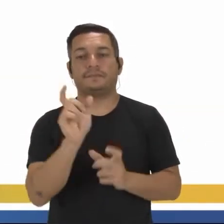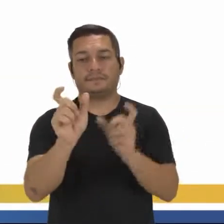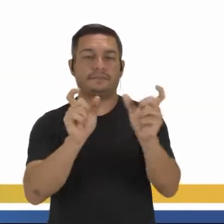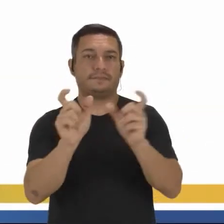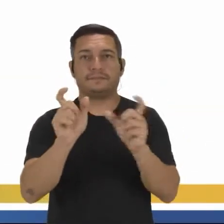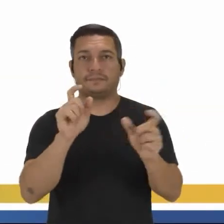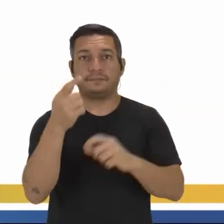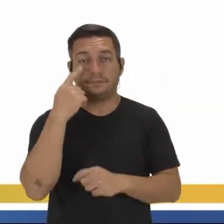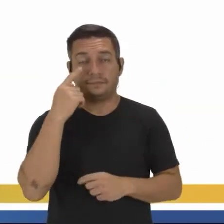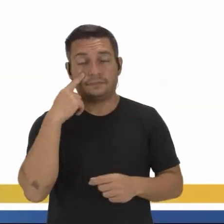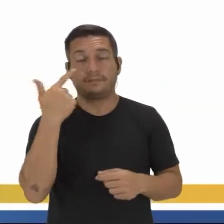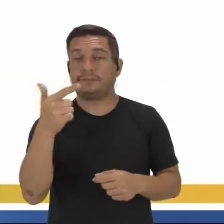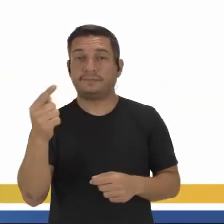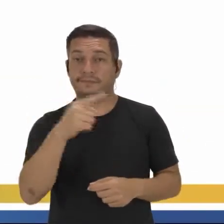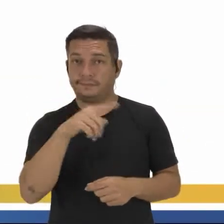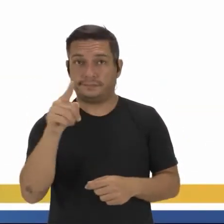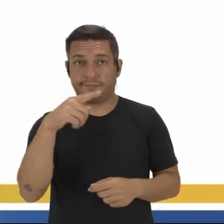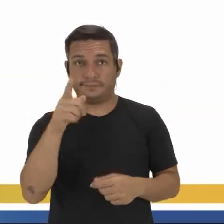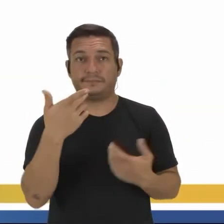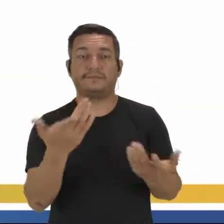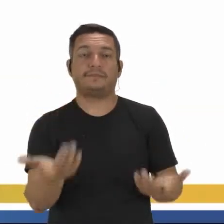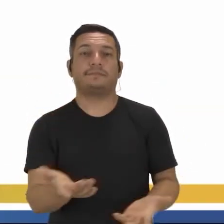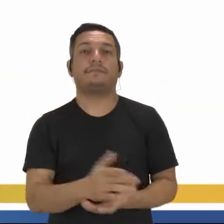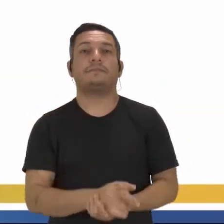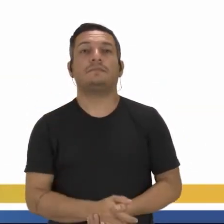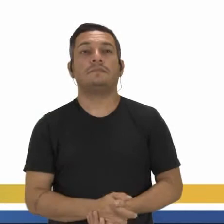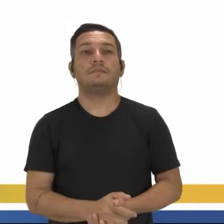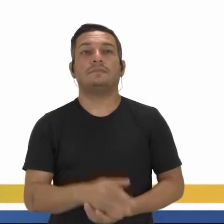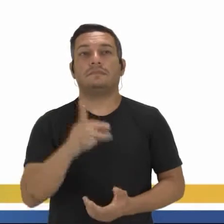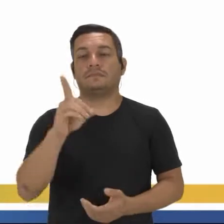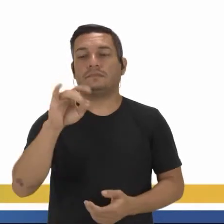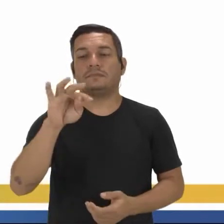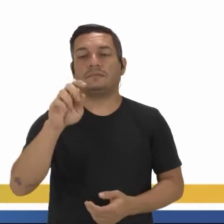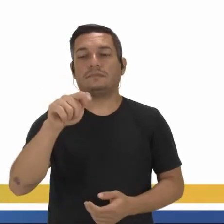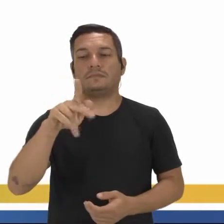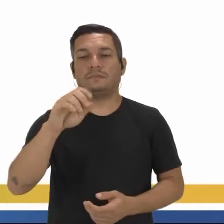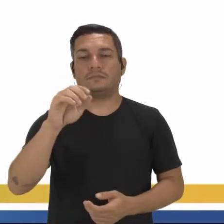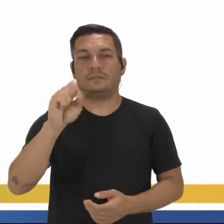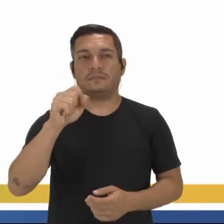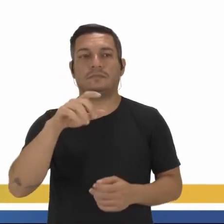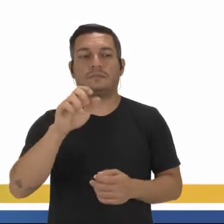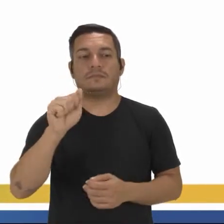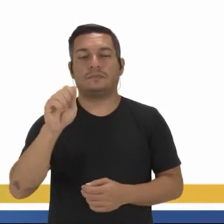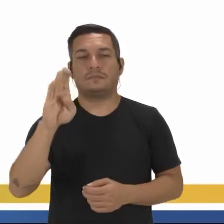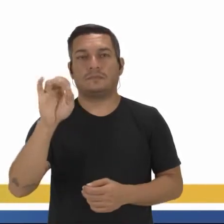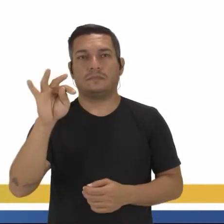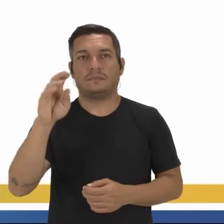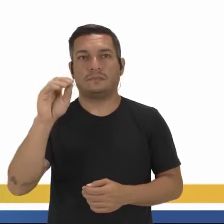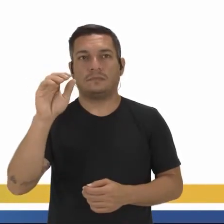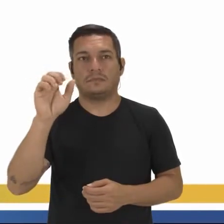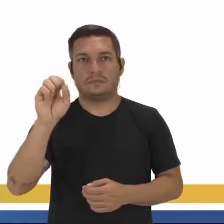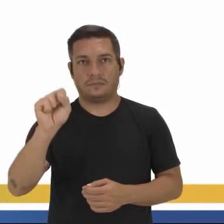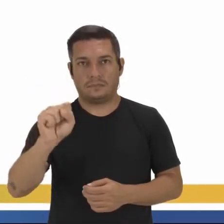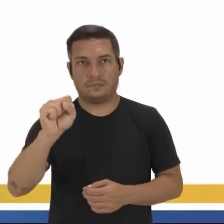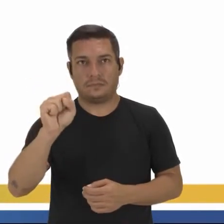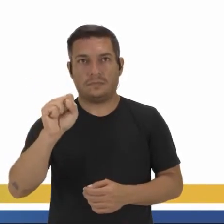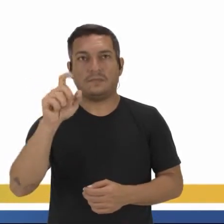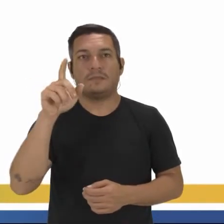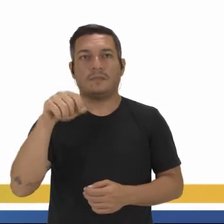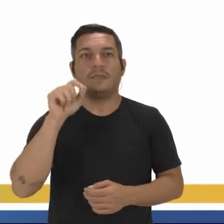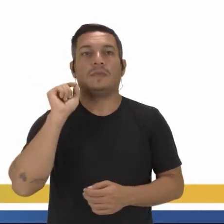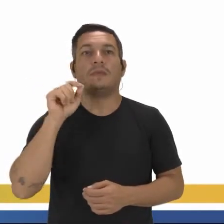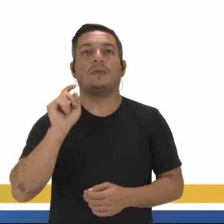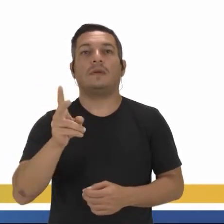e ideia sem acento. Ou seja, os ditongos abertos dos monossílabos tônicos e das